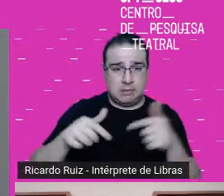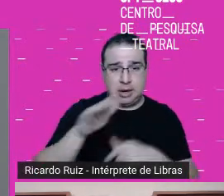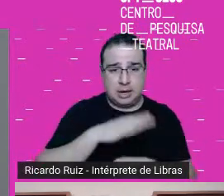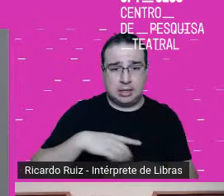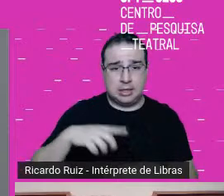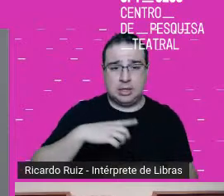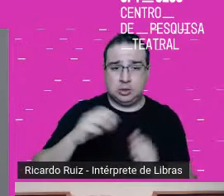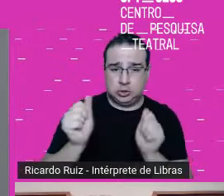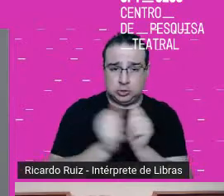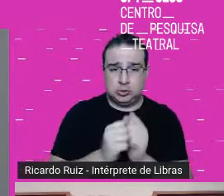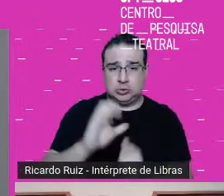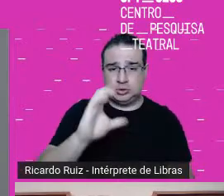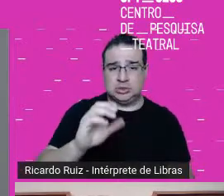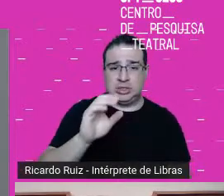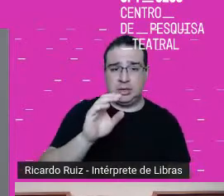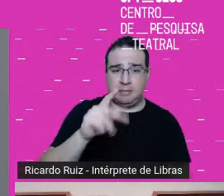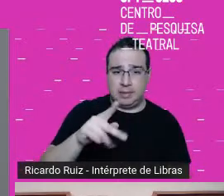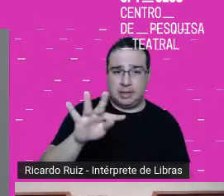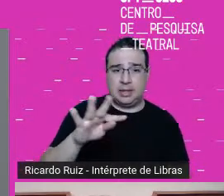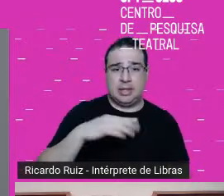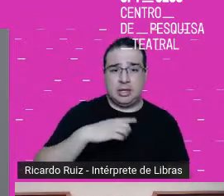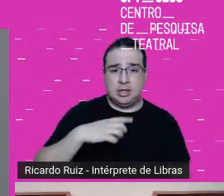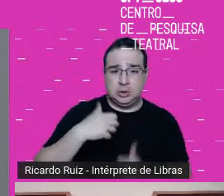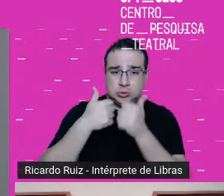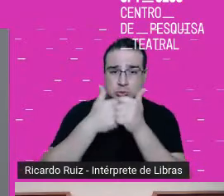com o CPT, a trajetória, porque